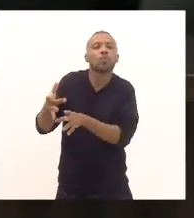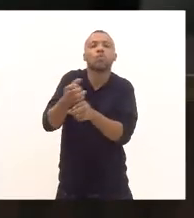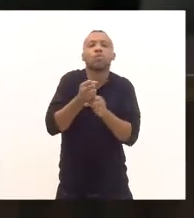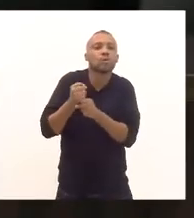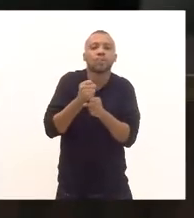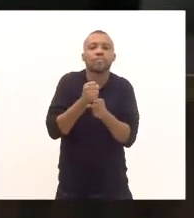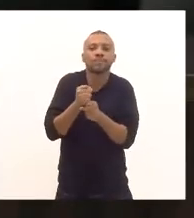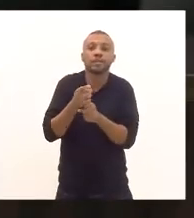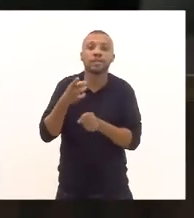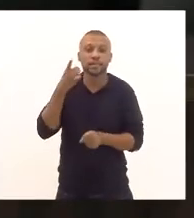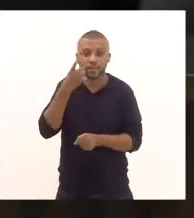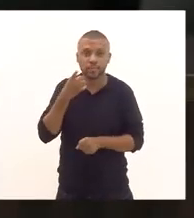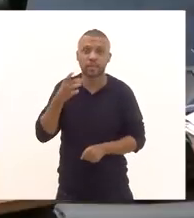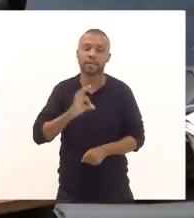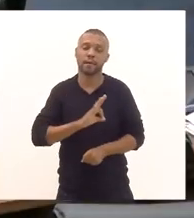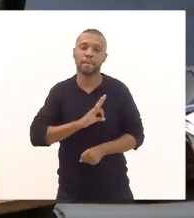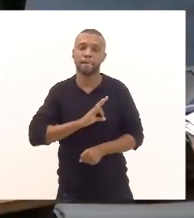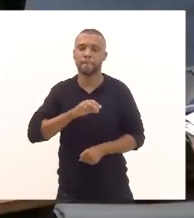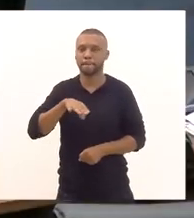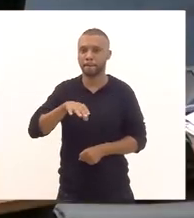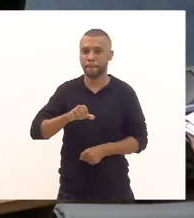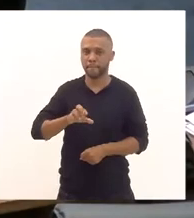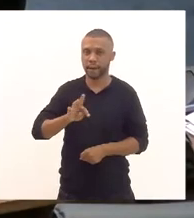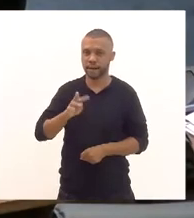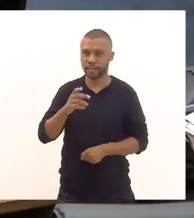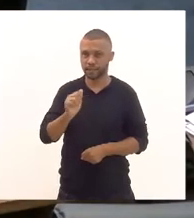a deputada Martha Rocha